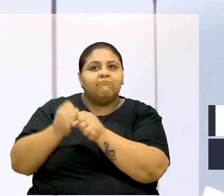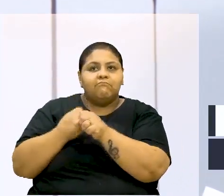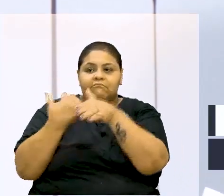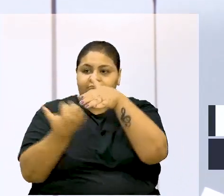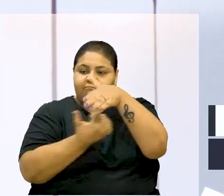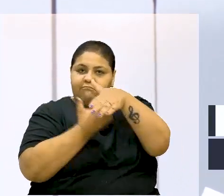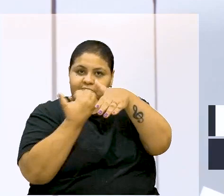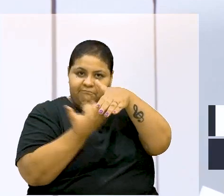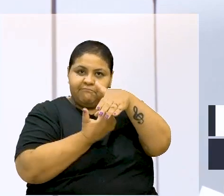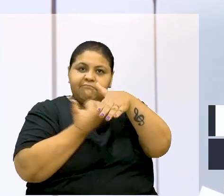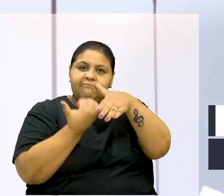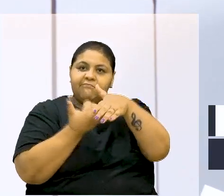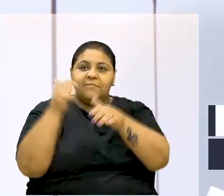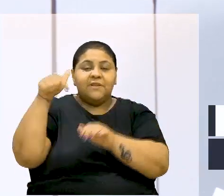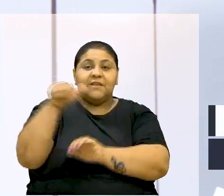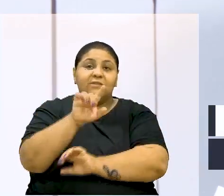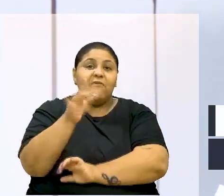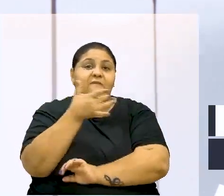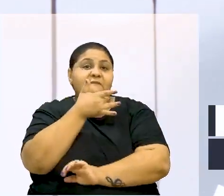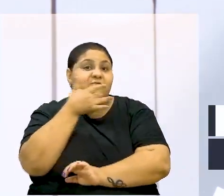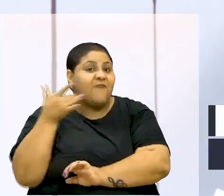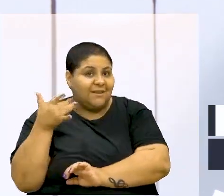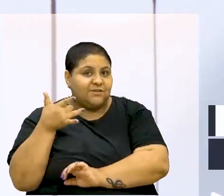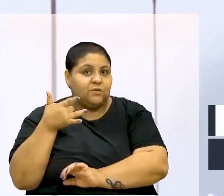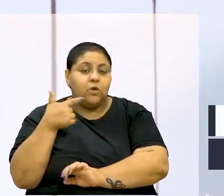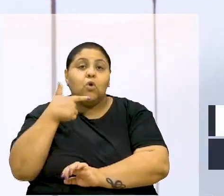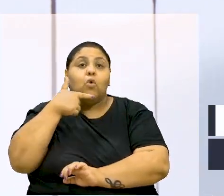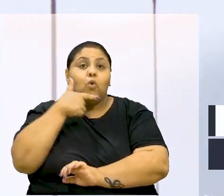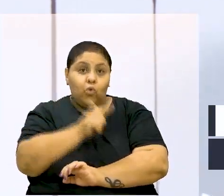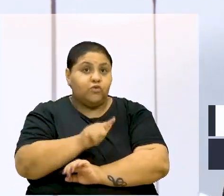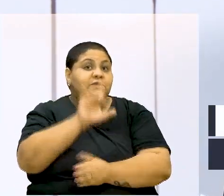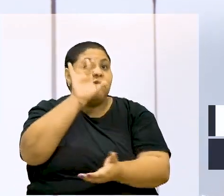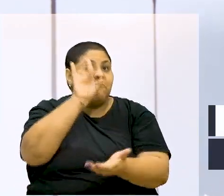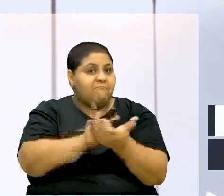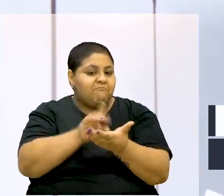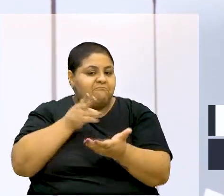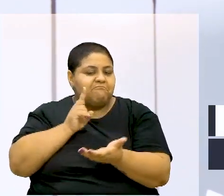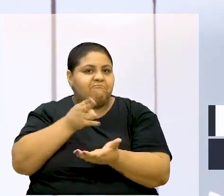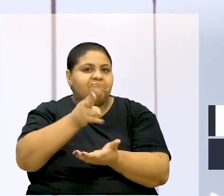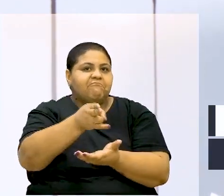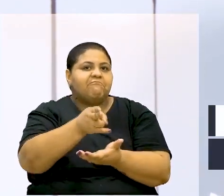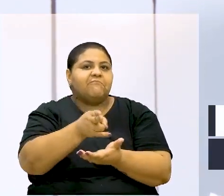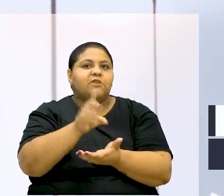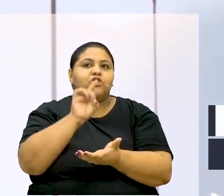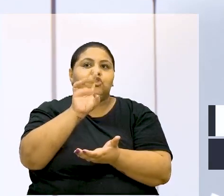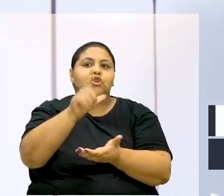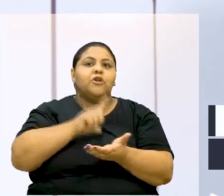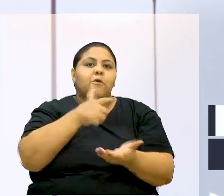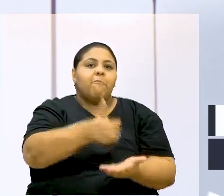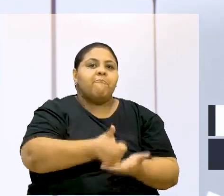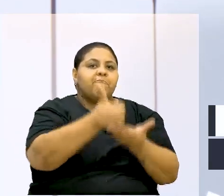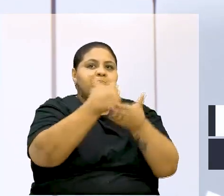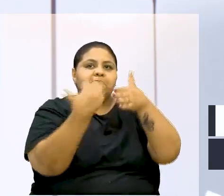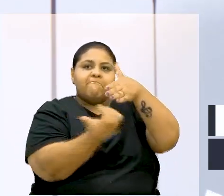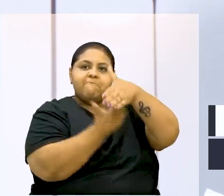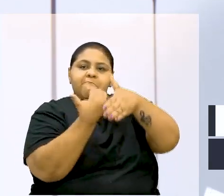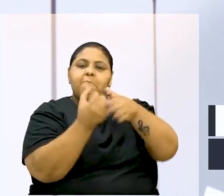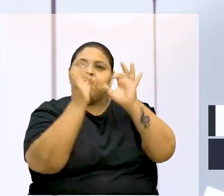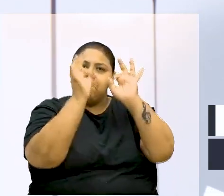especialmente no Brasil, não é muito fácil uma empresa se sustentar. Só se sustenta uma empresa bem